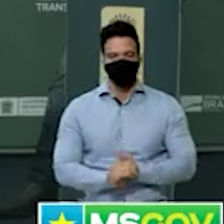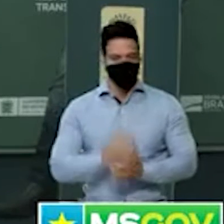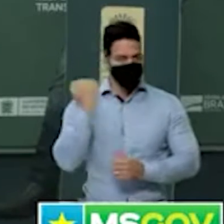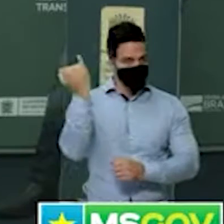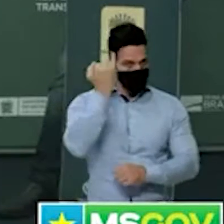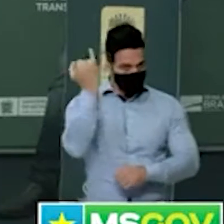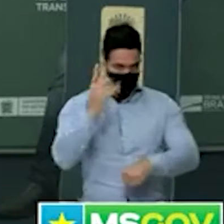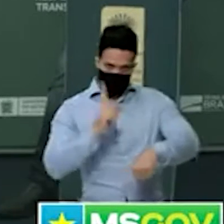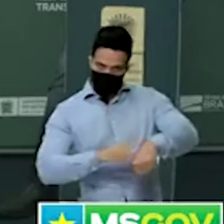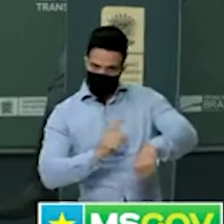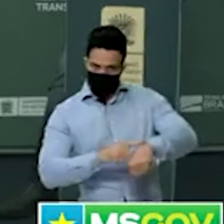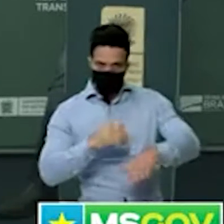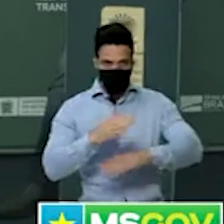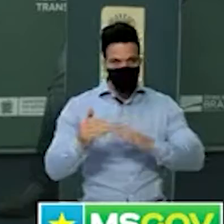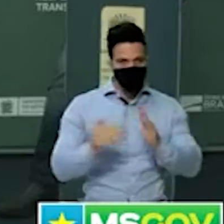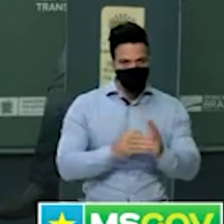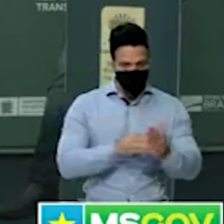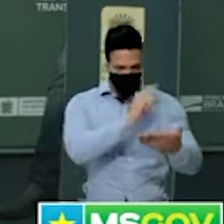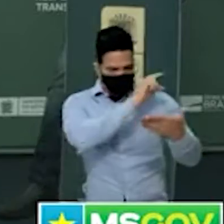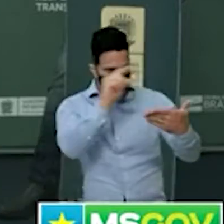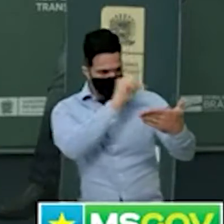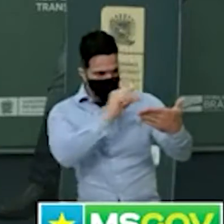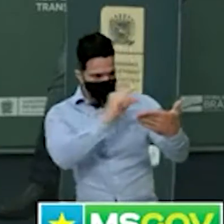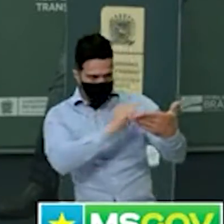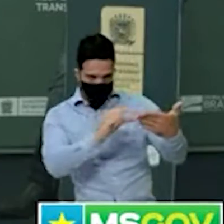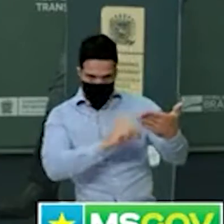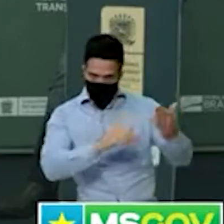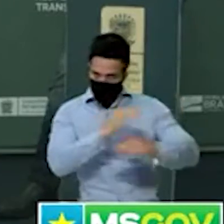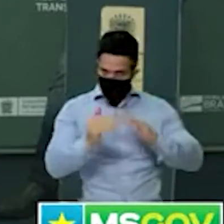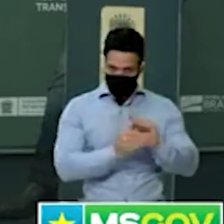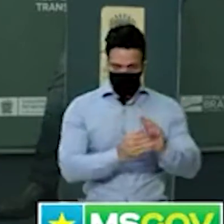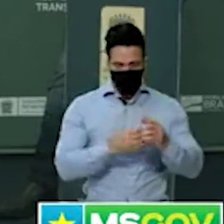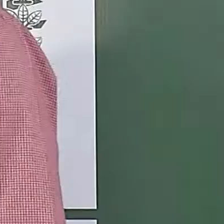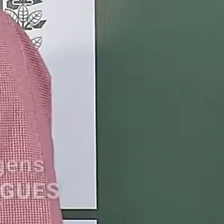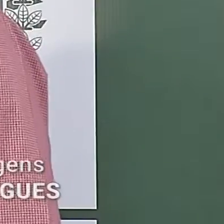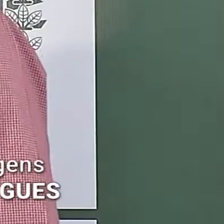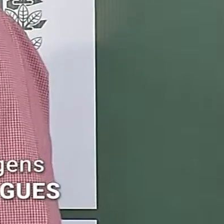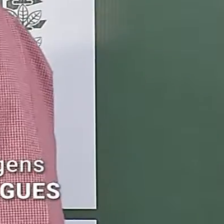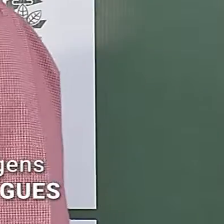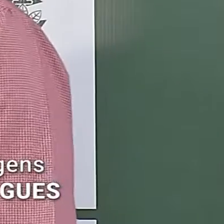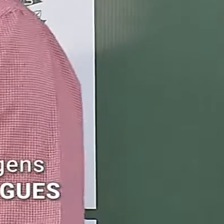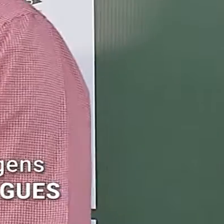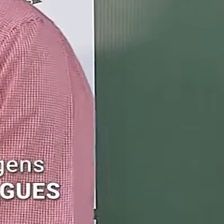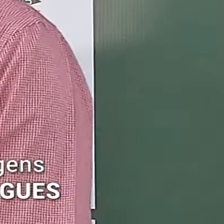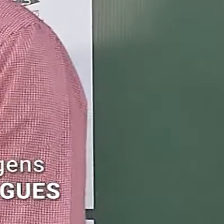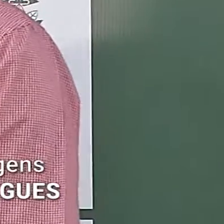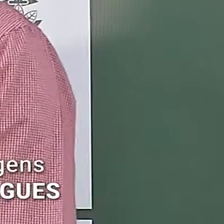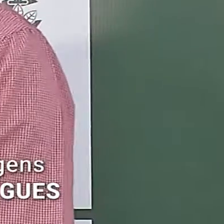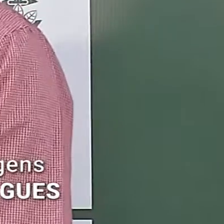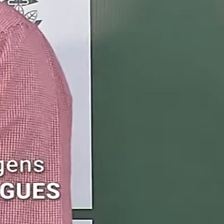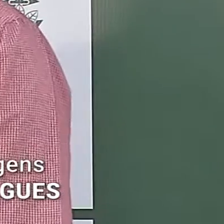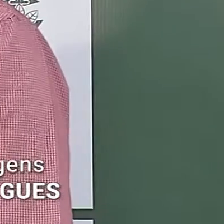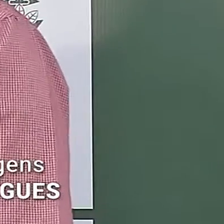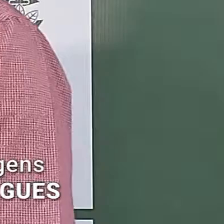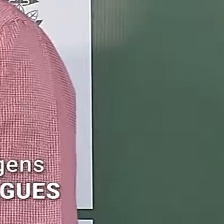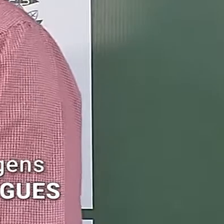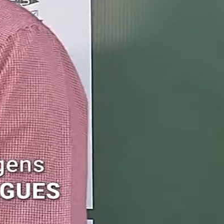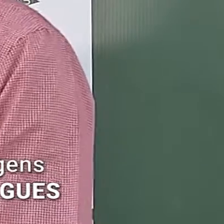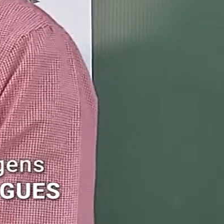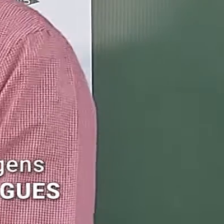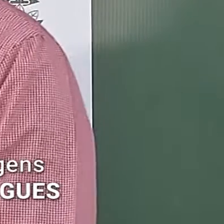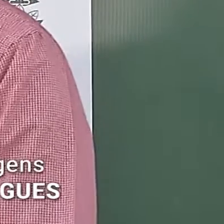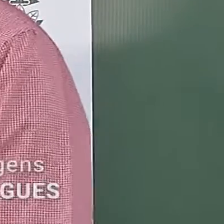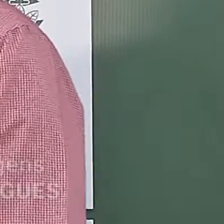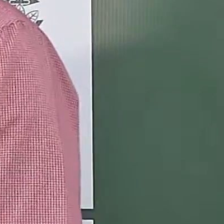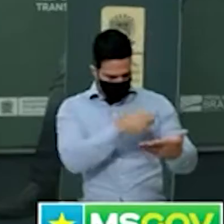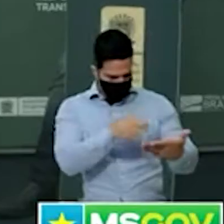nesse momento a tentar e preencher todos os campos e as altas declarações que consta em anexo e atenção para quem tem e para quem não